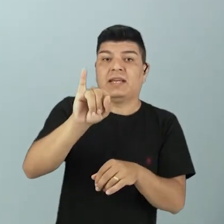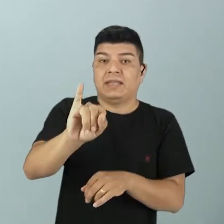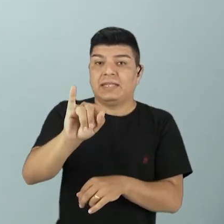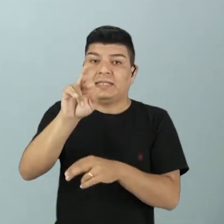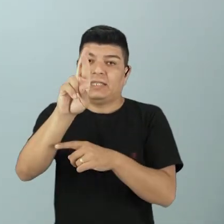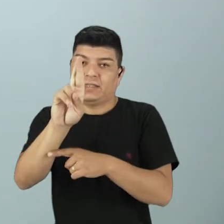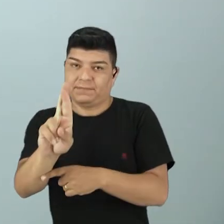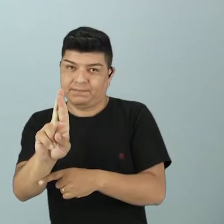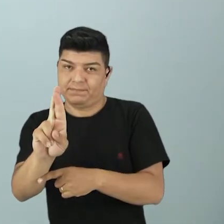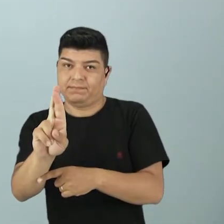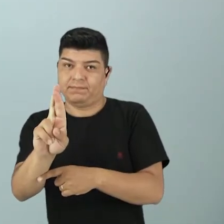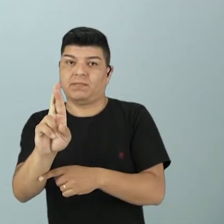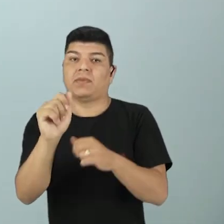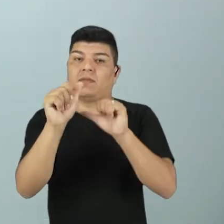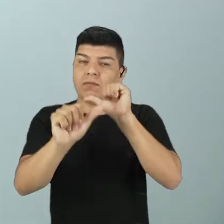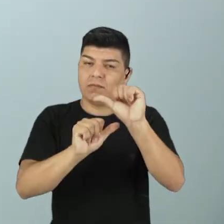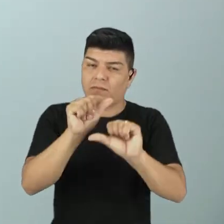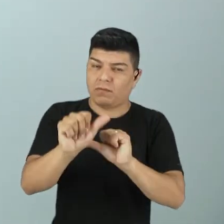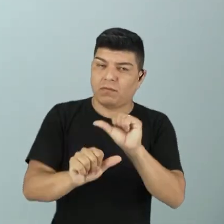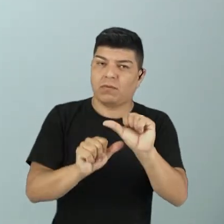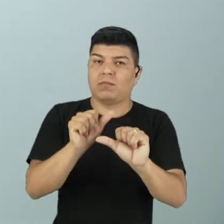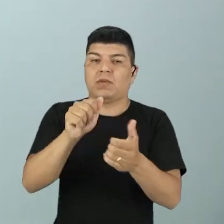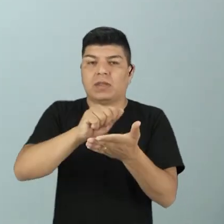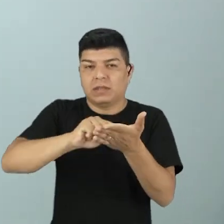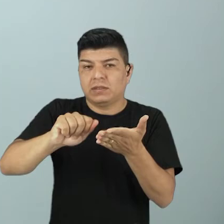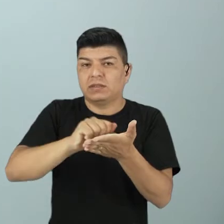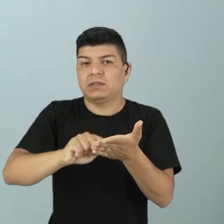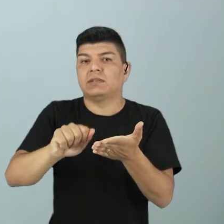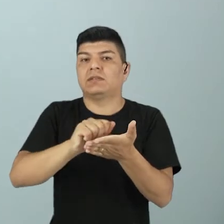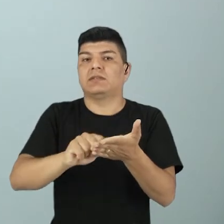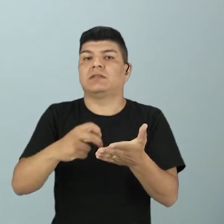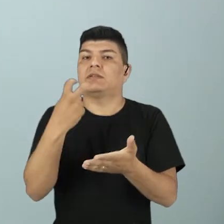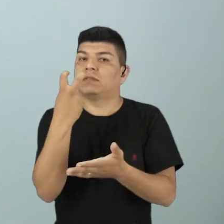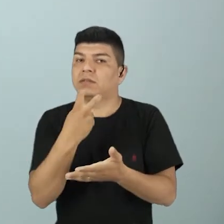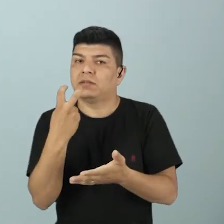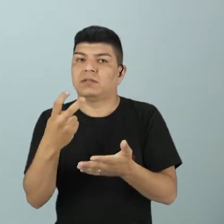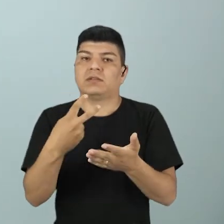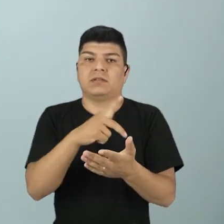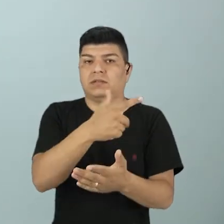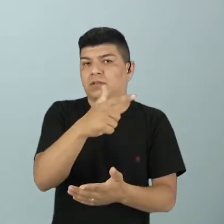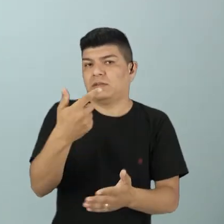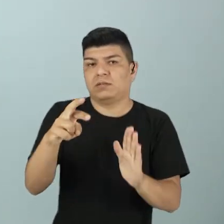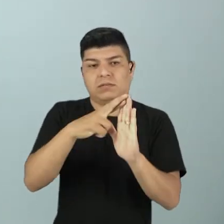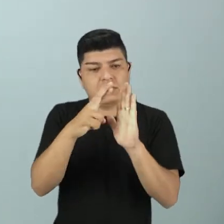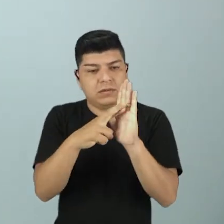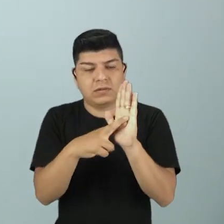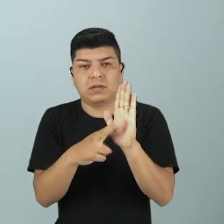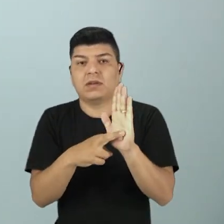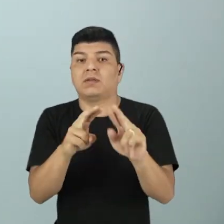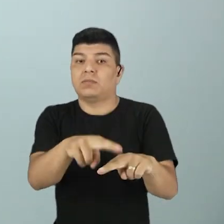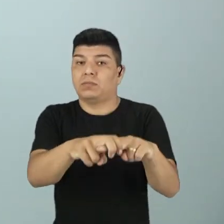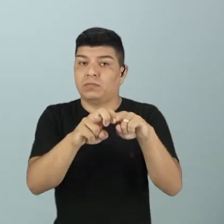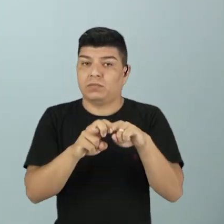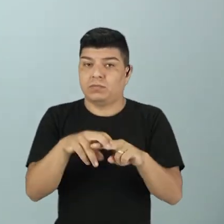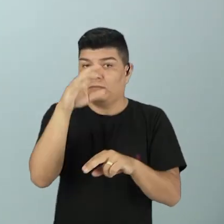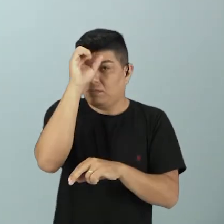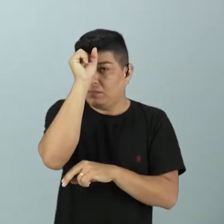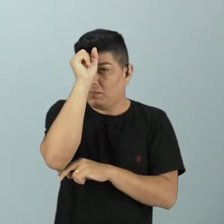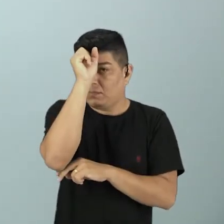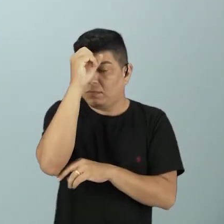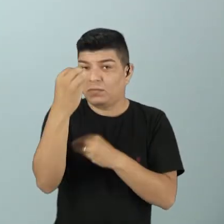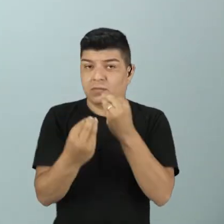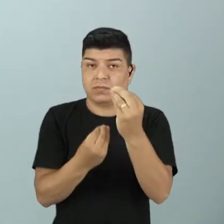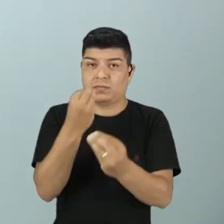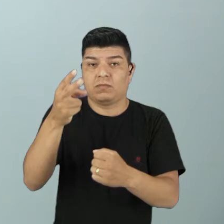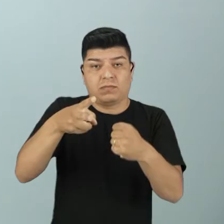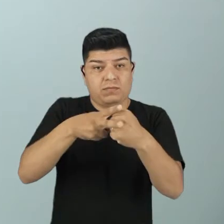irregular, ele é um verbo que vai mudar a pronúncia, que vai mudar a escrita e que nós não temos regra nenhuma para seguir. Portanto, vocês precisam aprender como